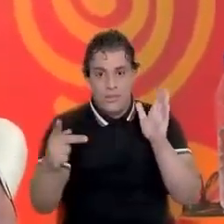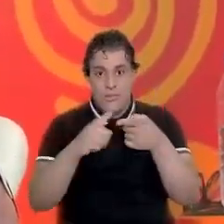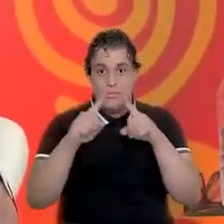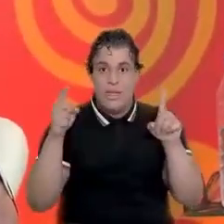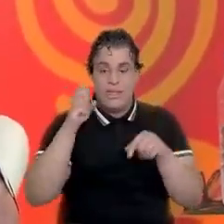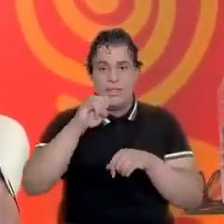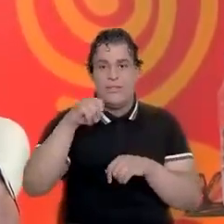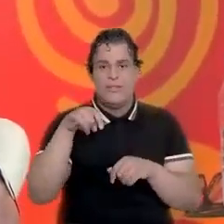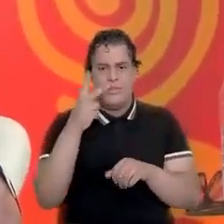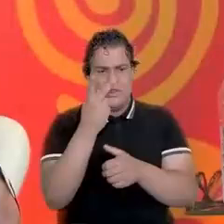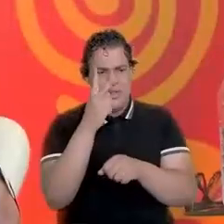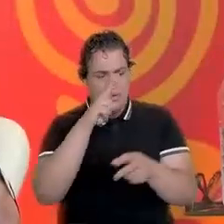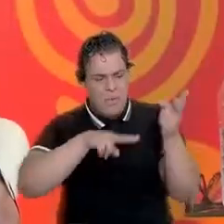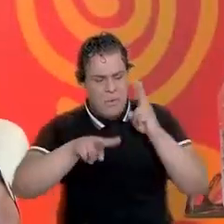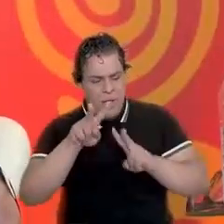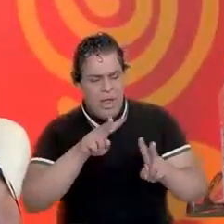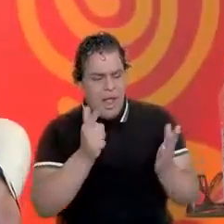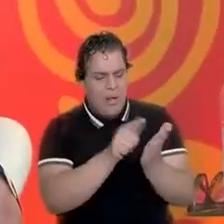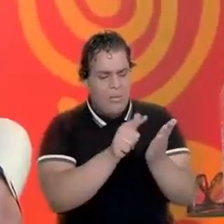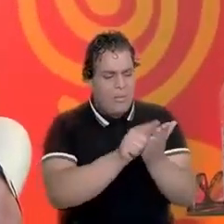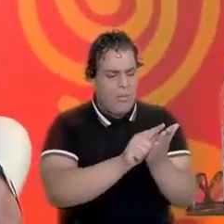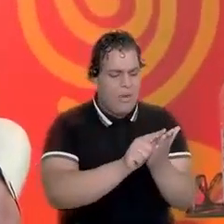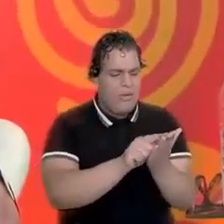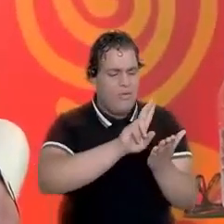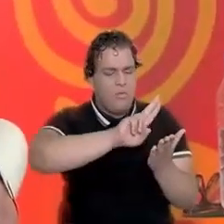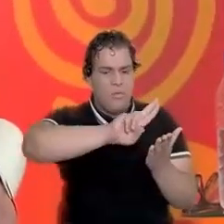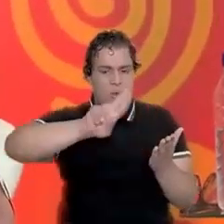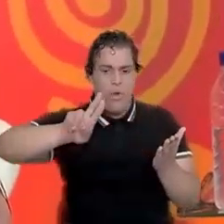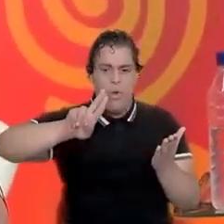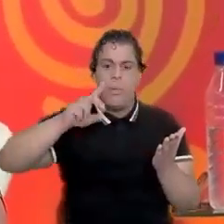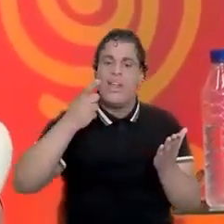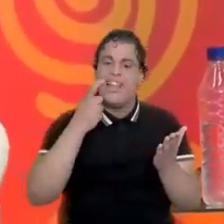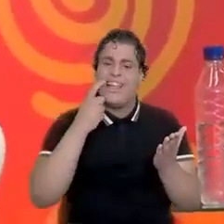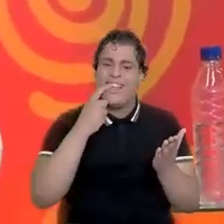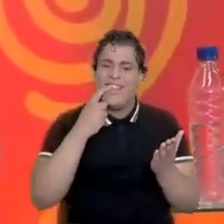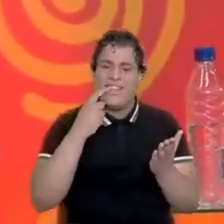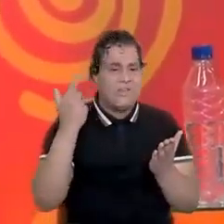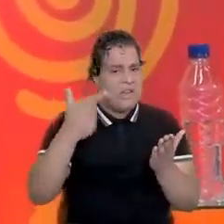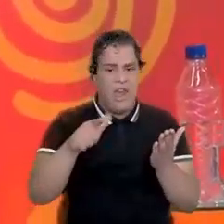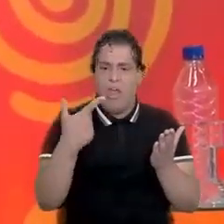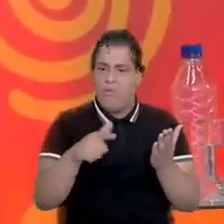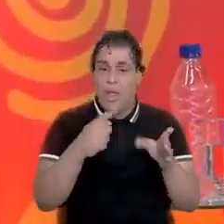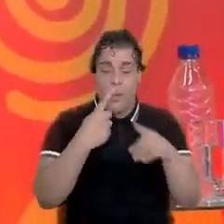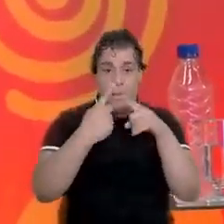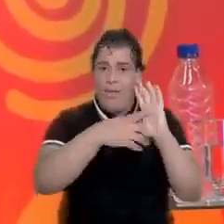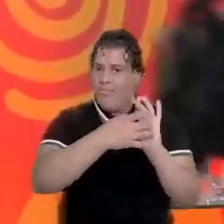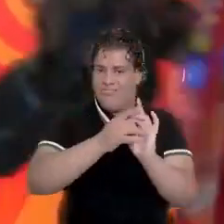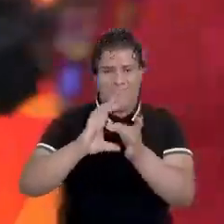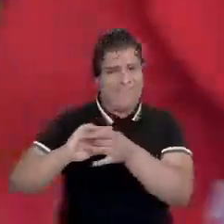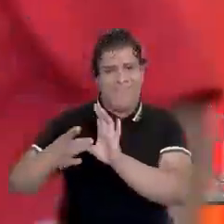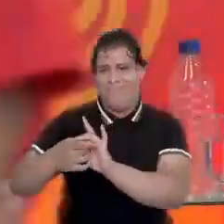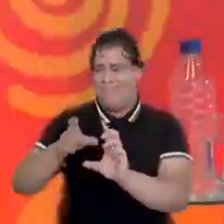meus livros, você não vai encontrar, porque não é um tema da minha poesia.